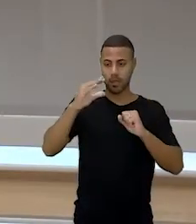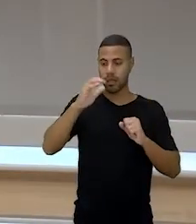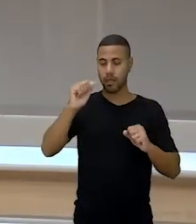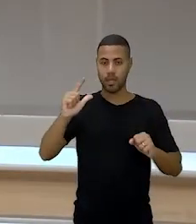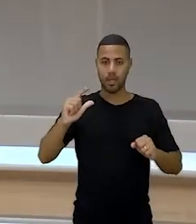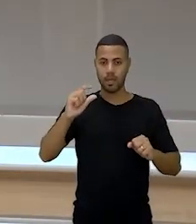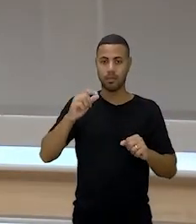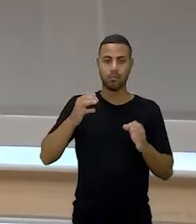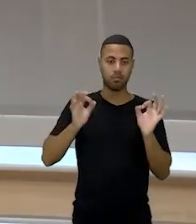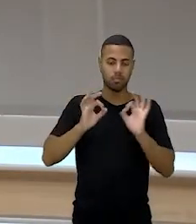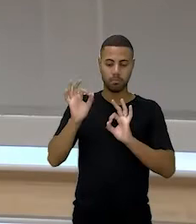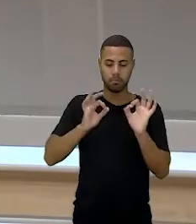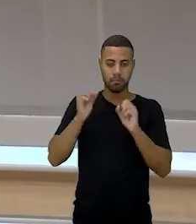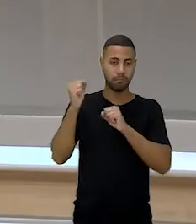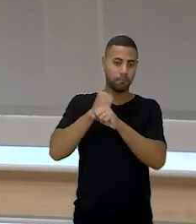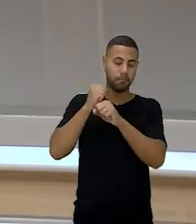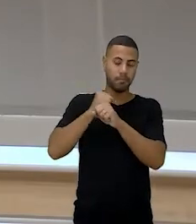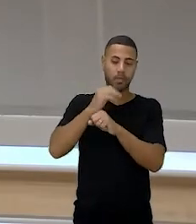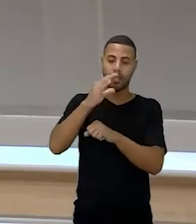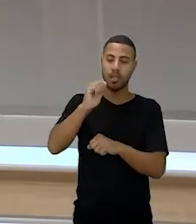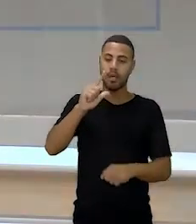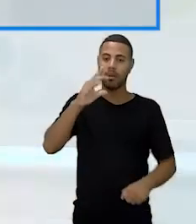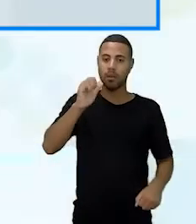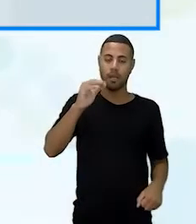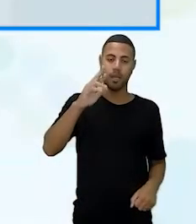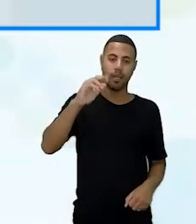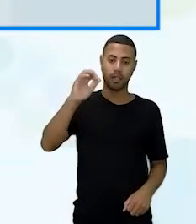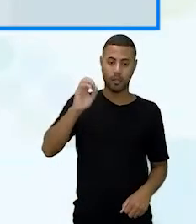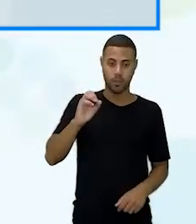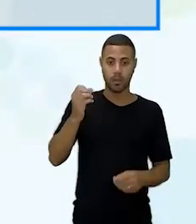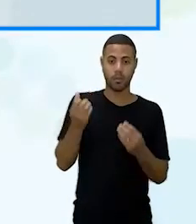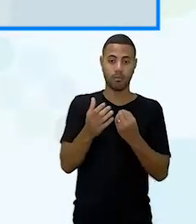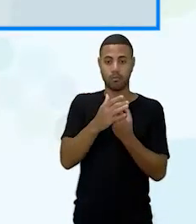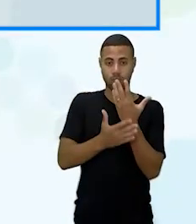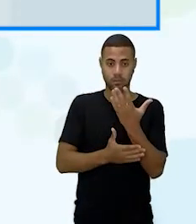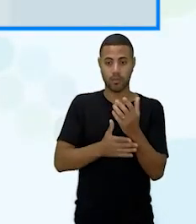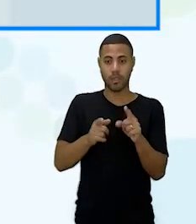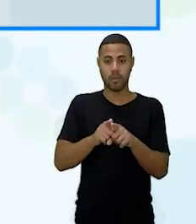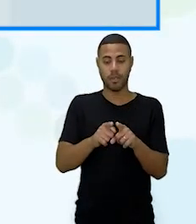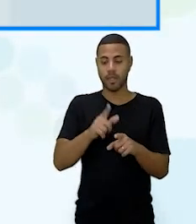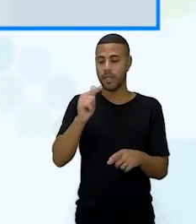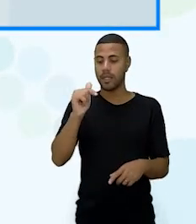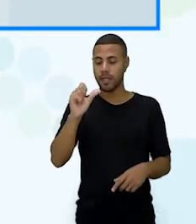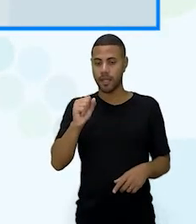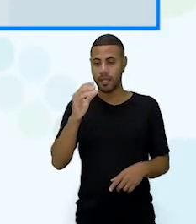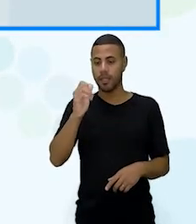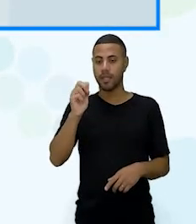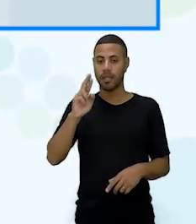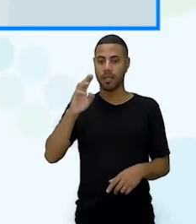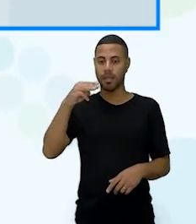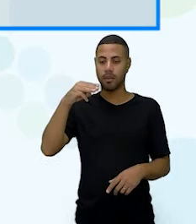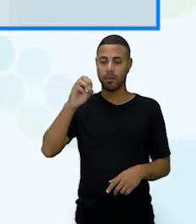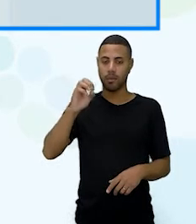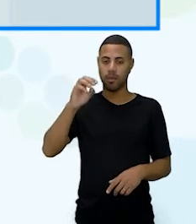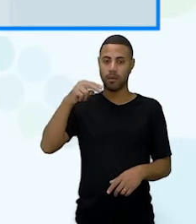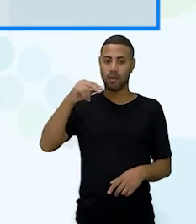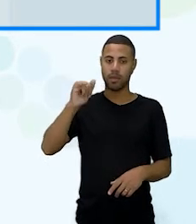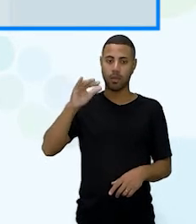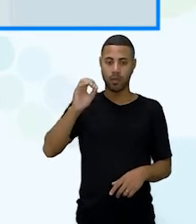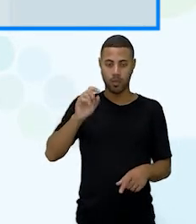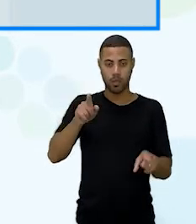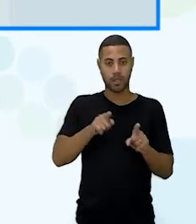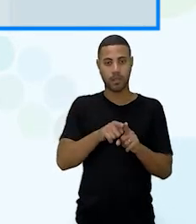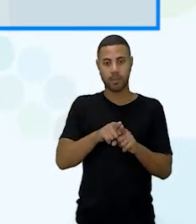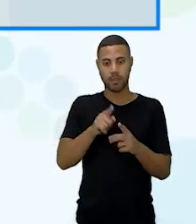calcinação do calcário, desculpa, ele vai formar a cal e o gás carbônico, certo? Certo.